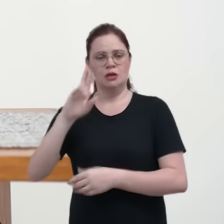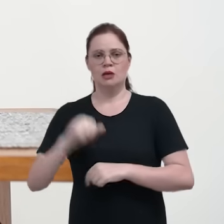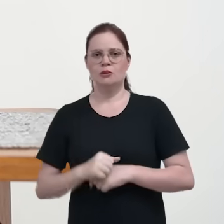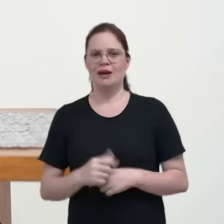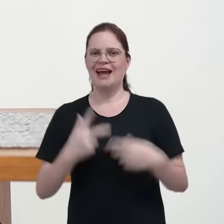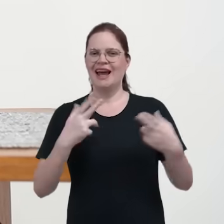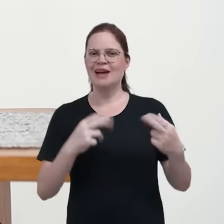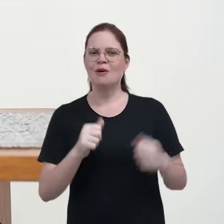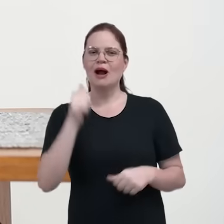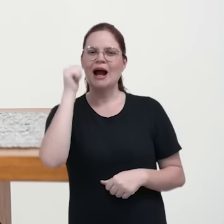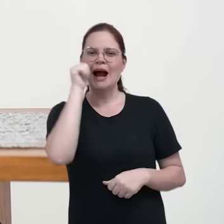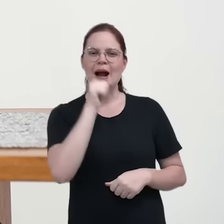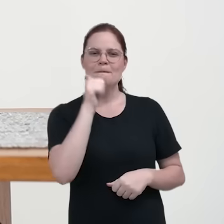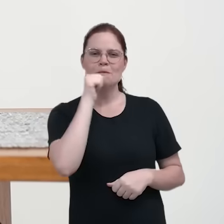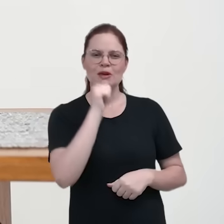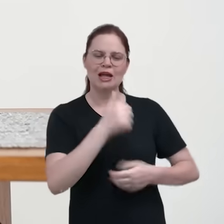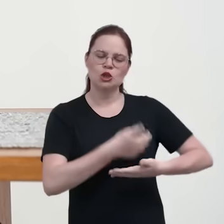corpo